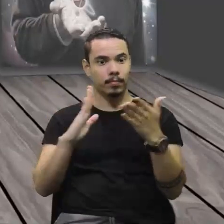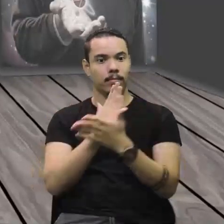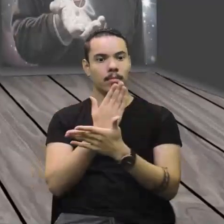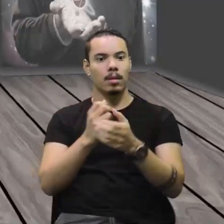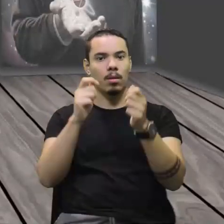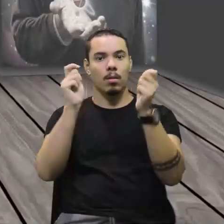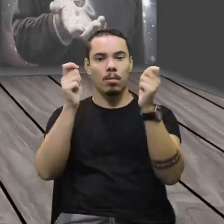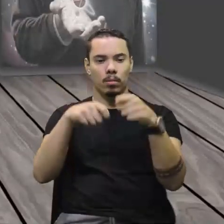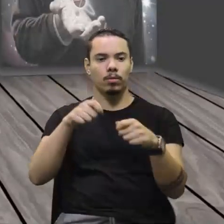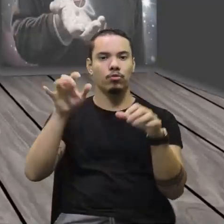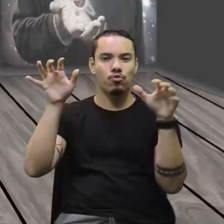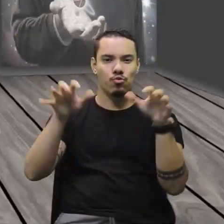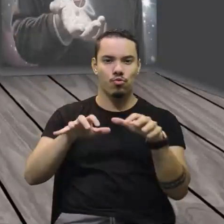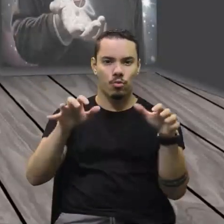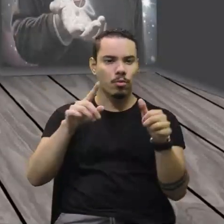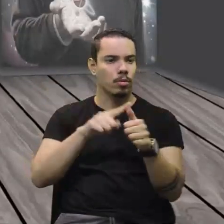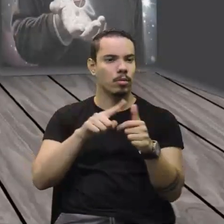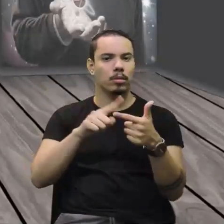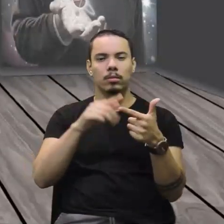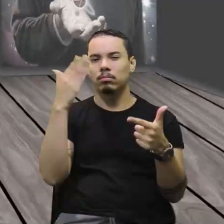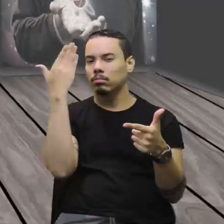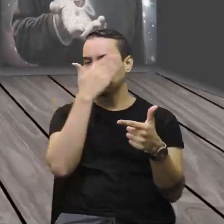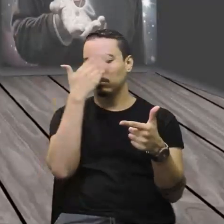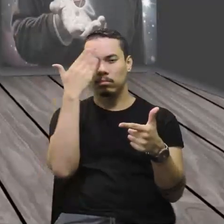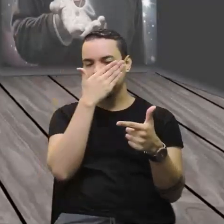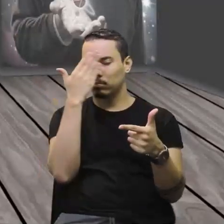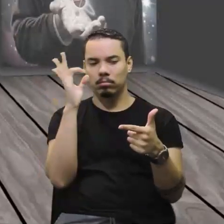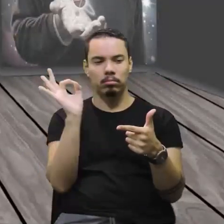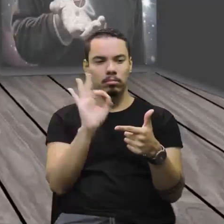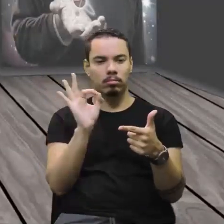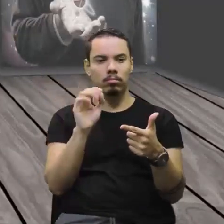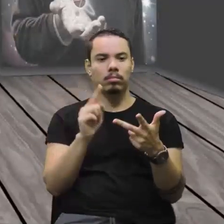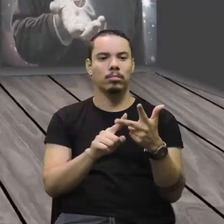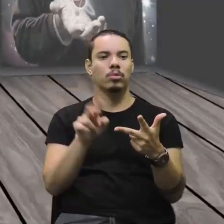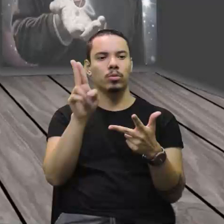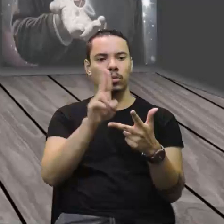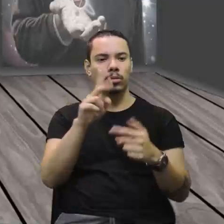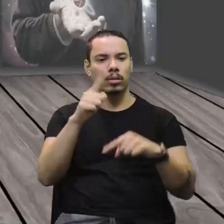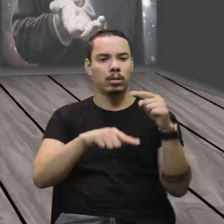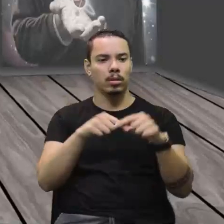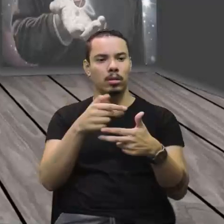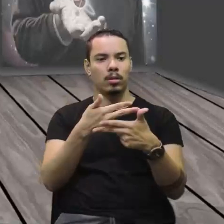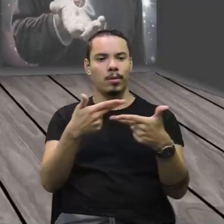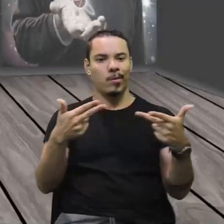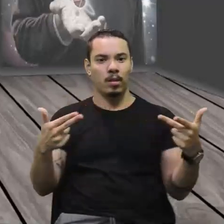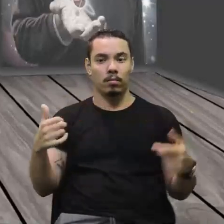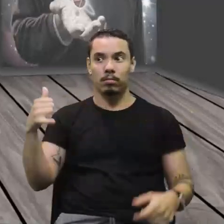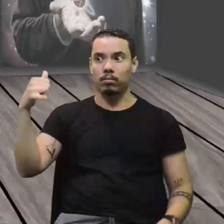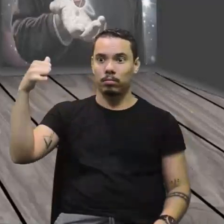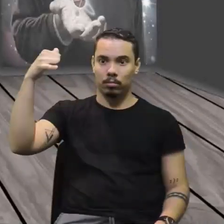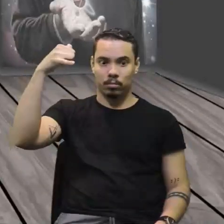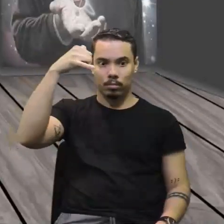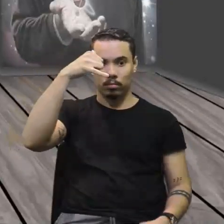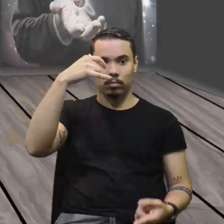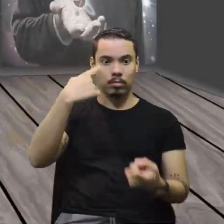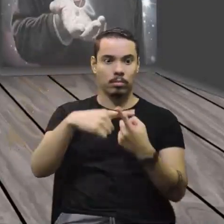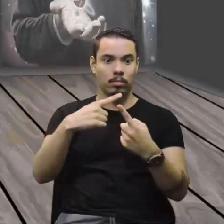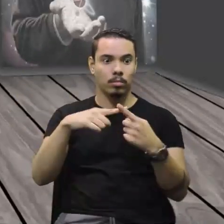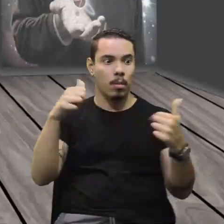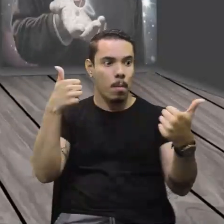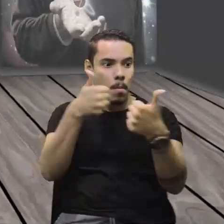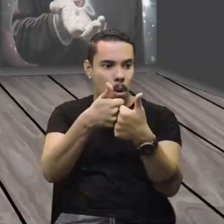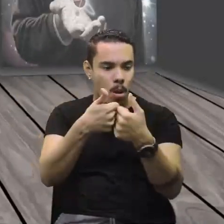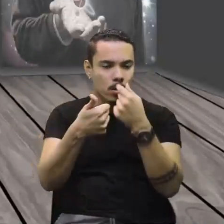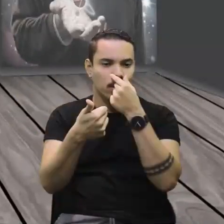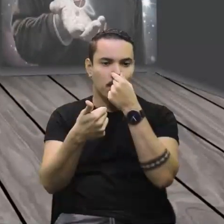estar chovendo, não ter visibilidade da pista, aí tem que usar todos os equipamentos, altitude, porque quando vê já está muito próximo da